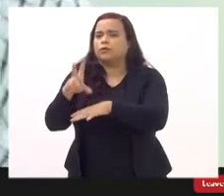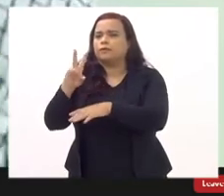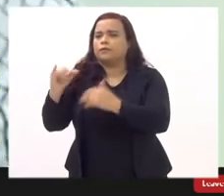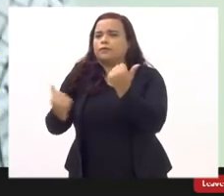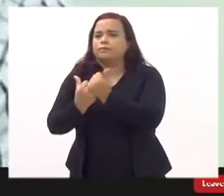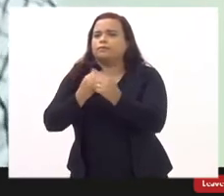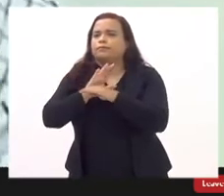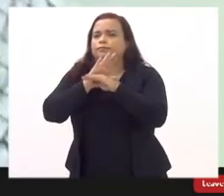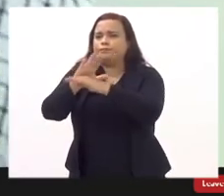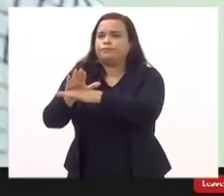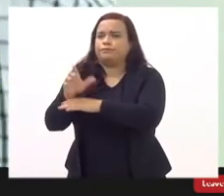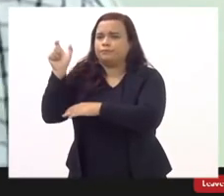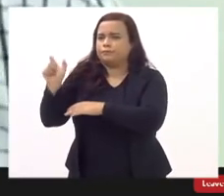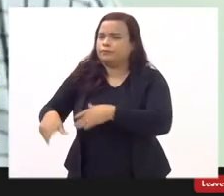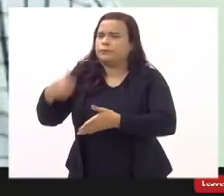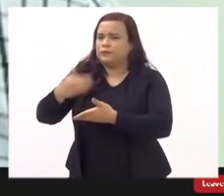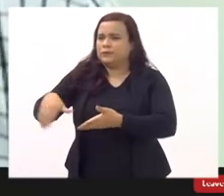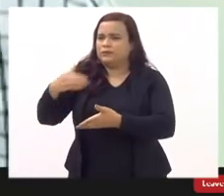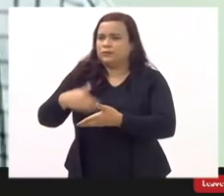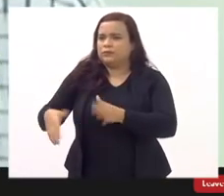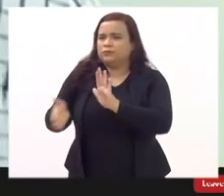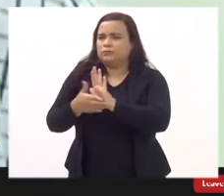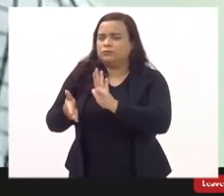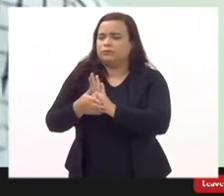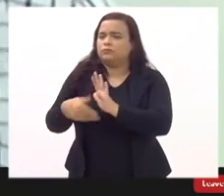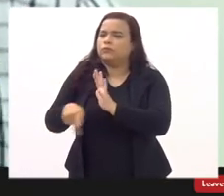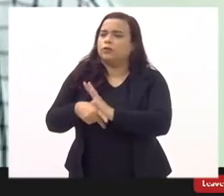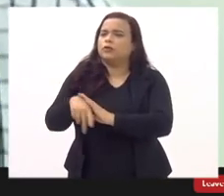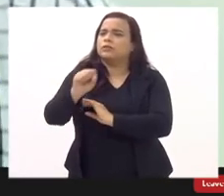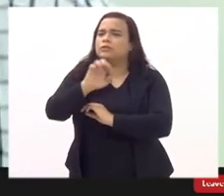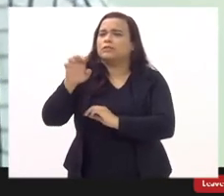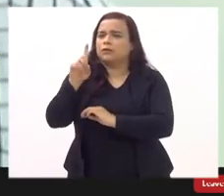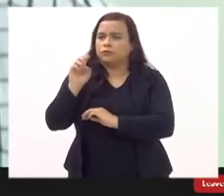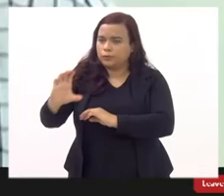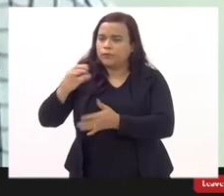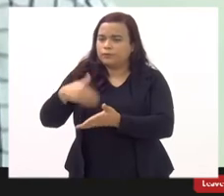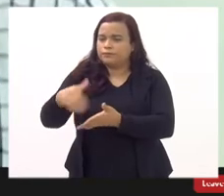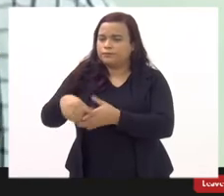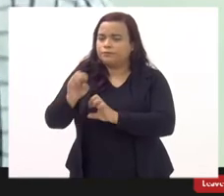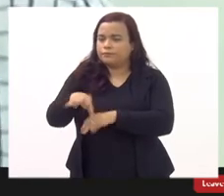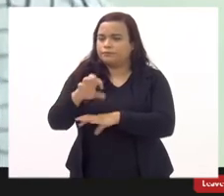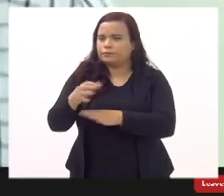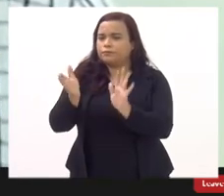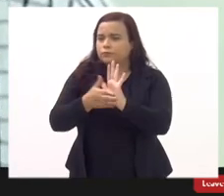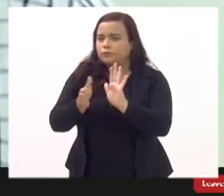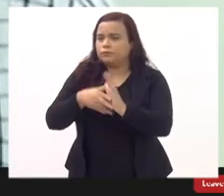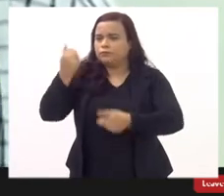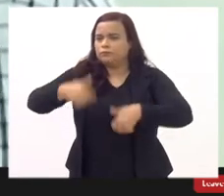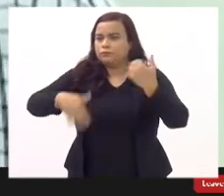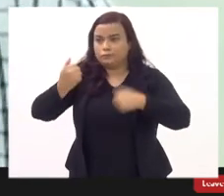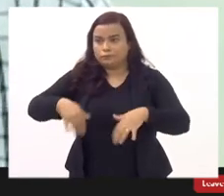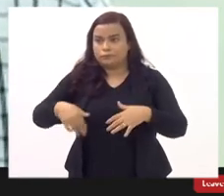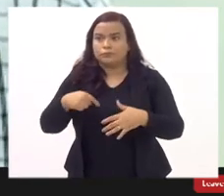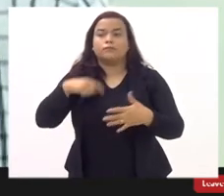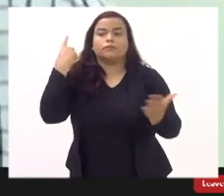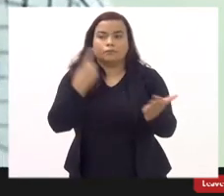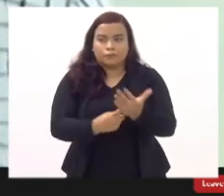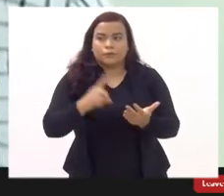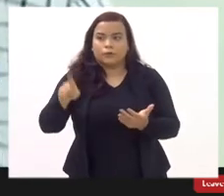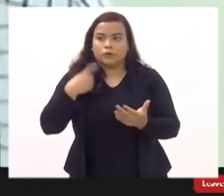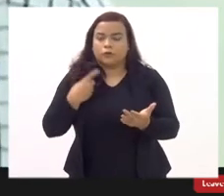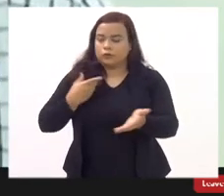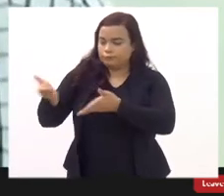que o subsecretário Leonardo da Seduc acabou de dizer. Vamos colaborar